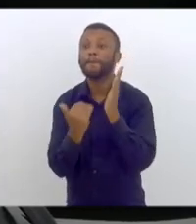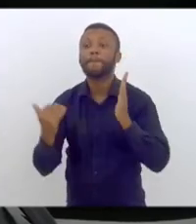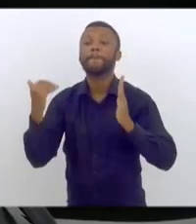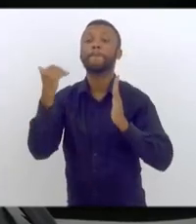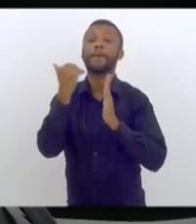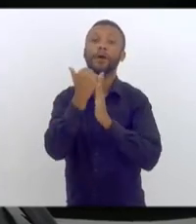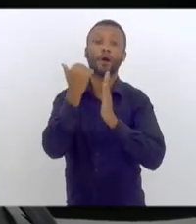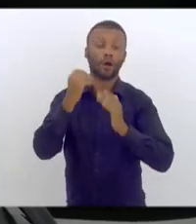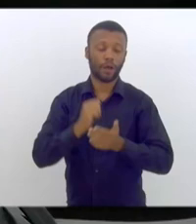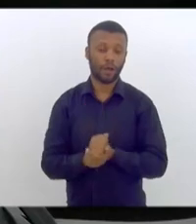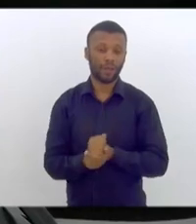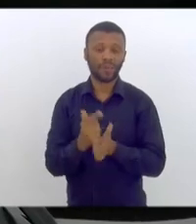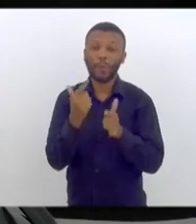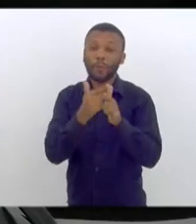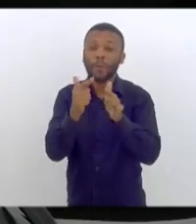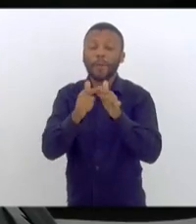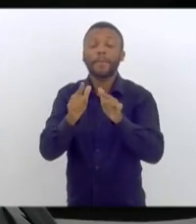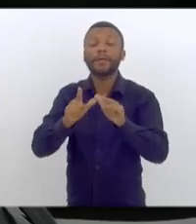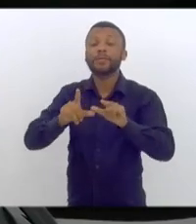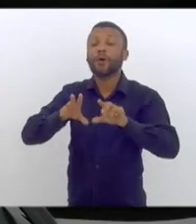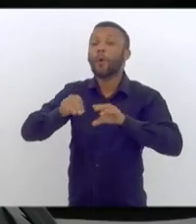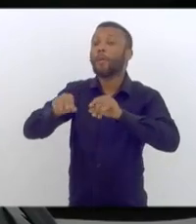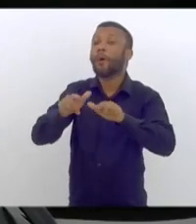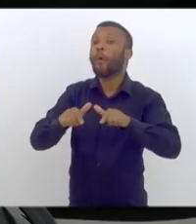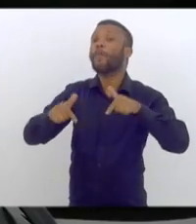é uma questão mais operacional mesmo